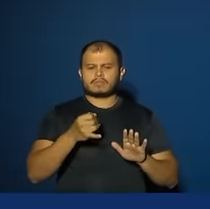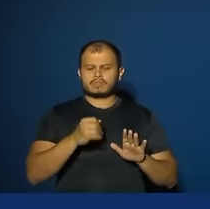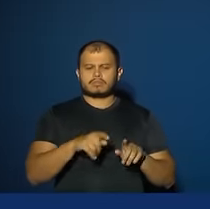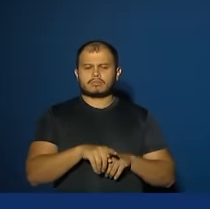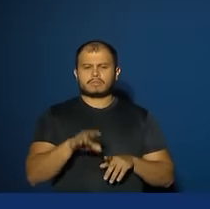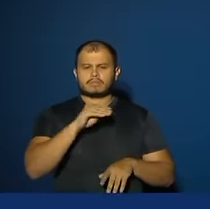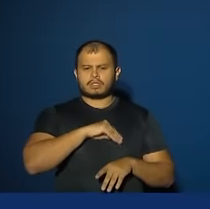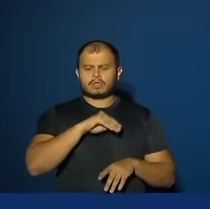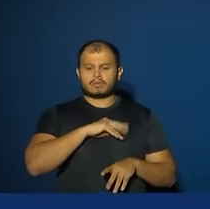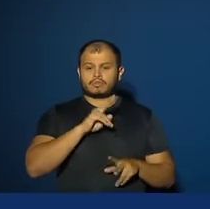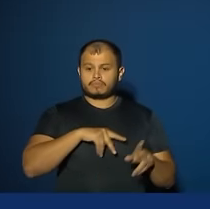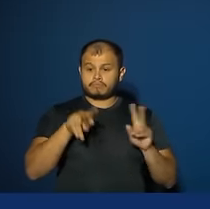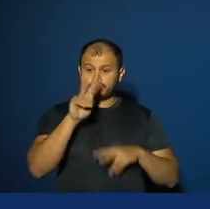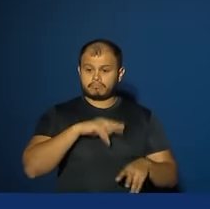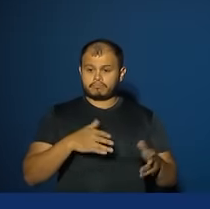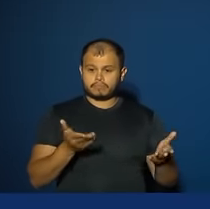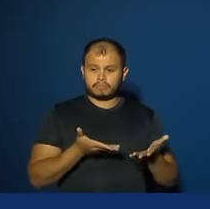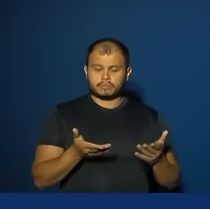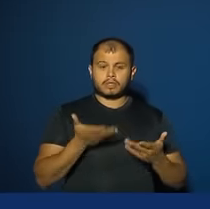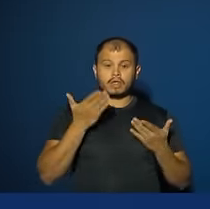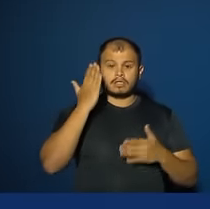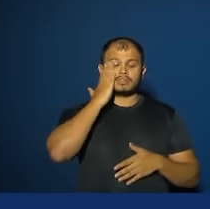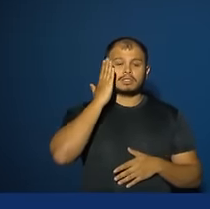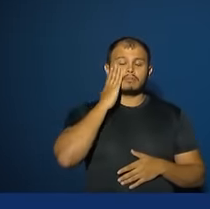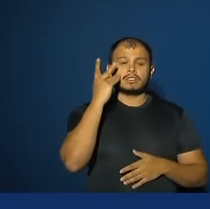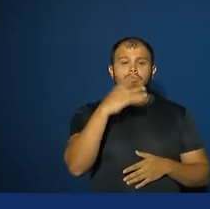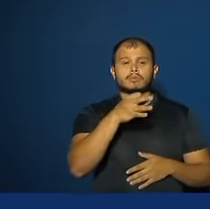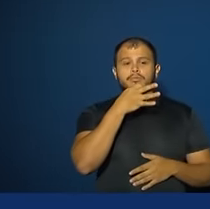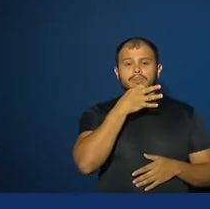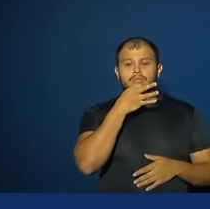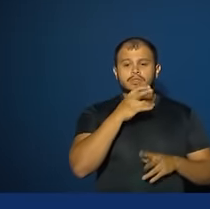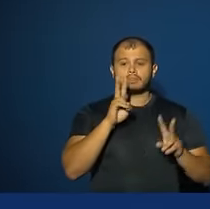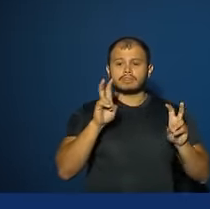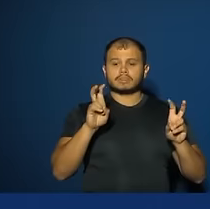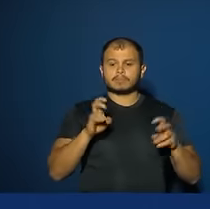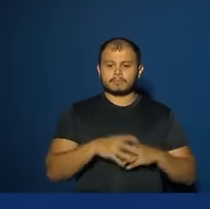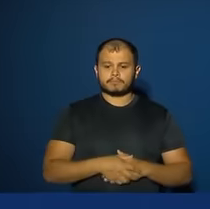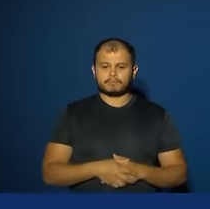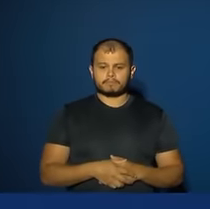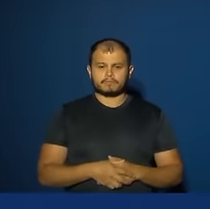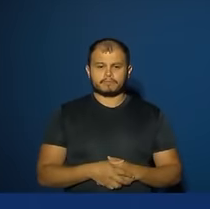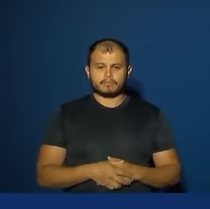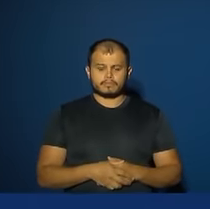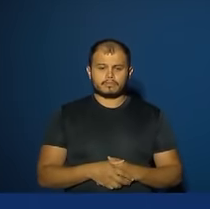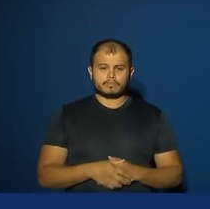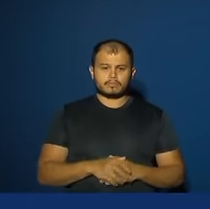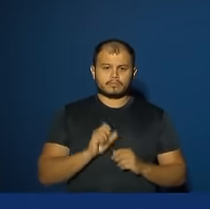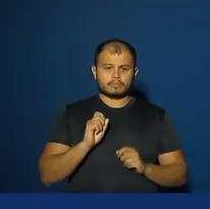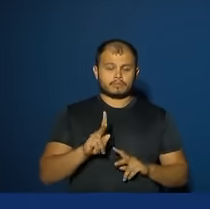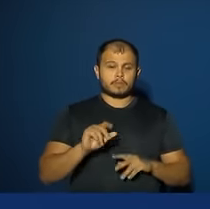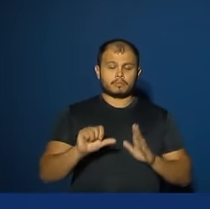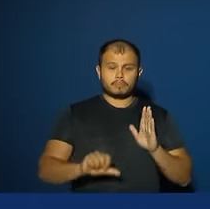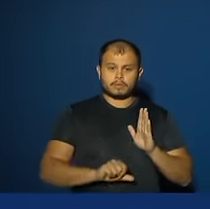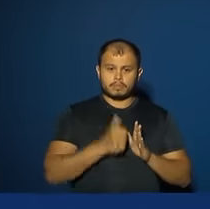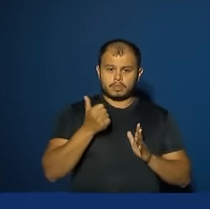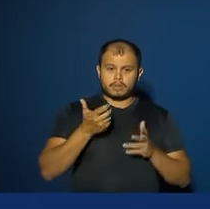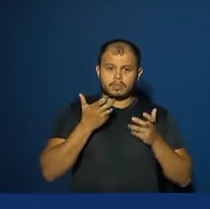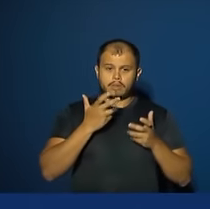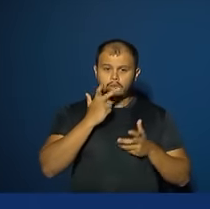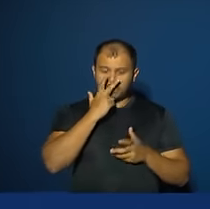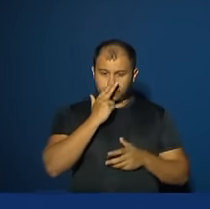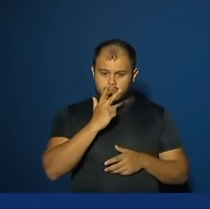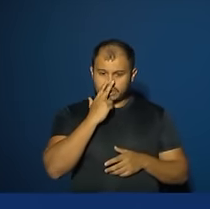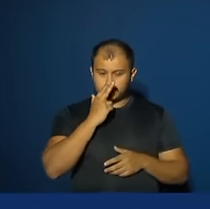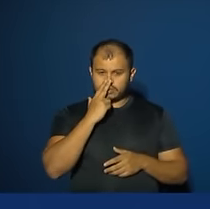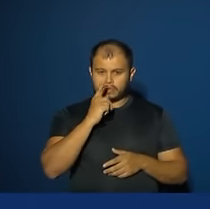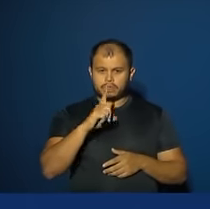gente está vendo. E aí eu queria saber um pouco da sua opinião sobre isso. Vamos lá, um primeiro ponto é o seguinte, eu acho que